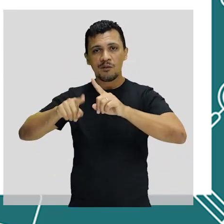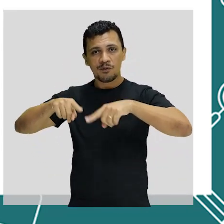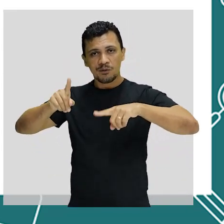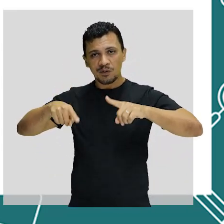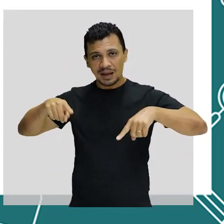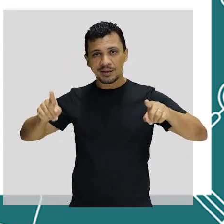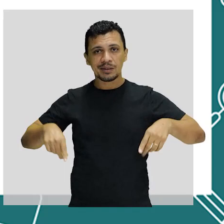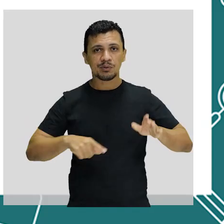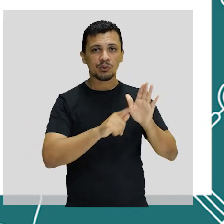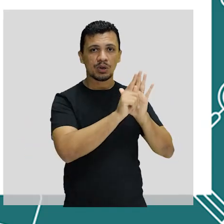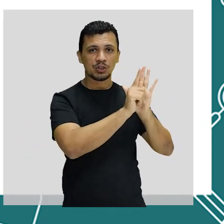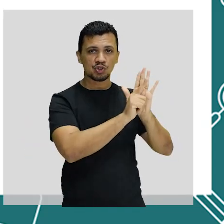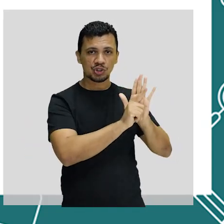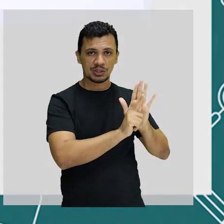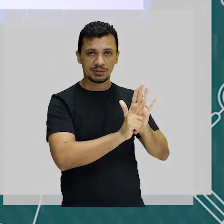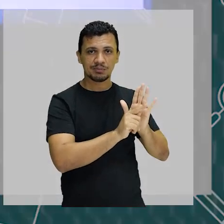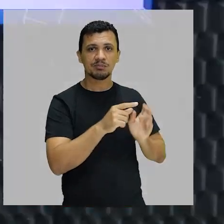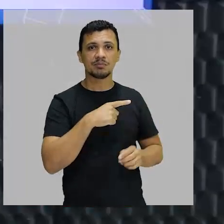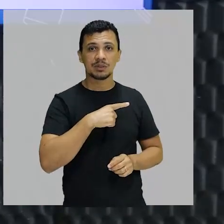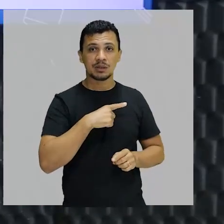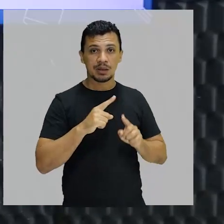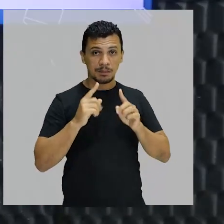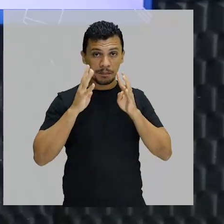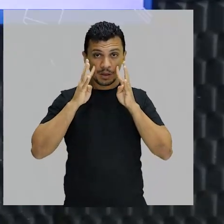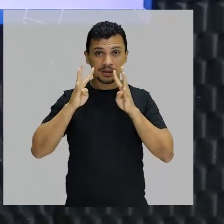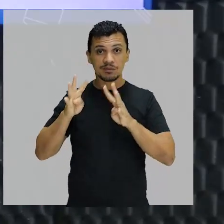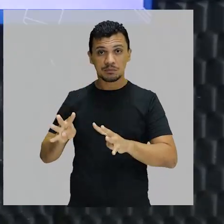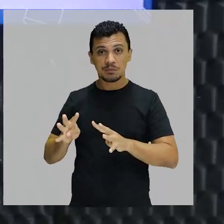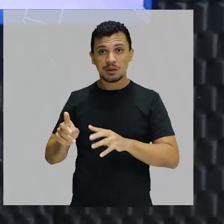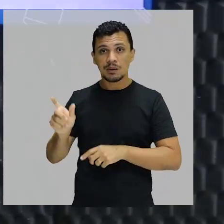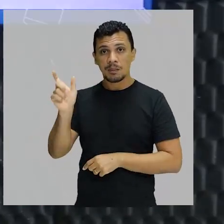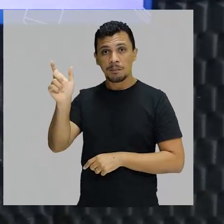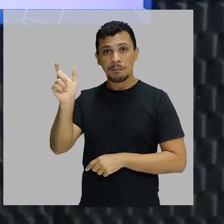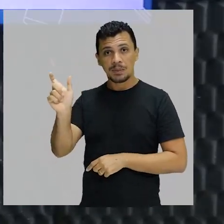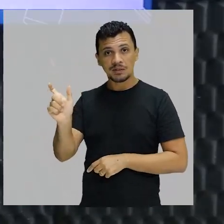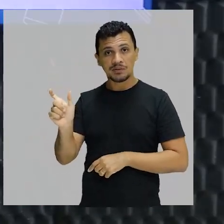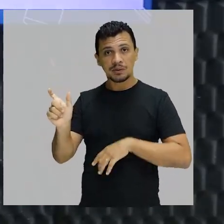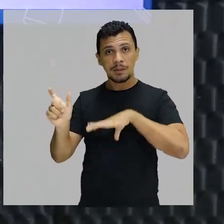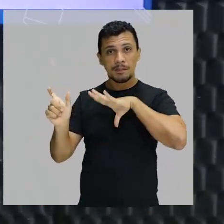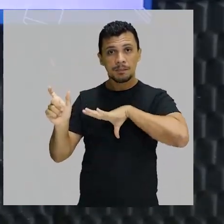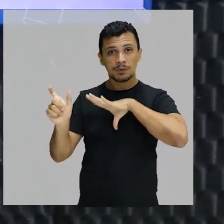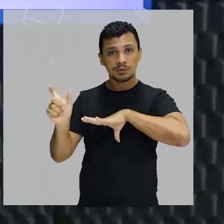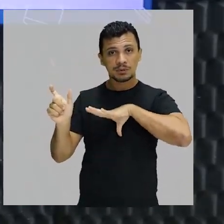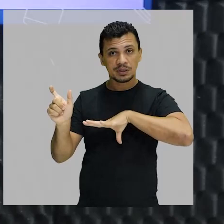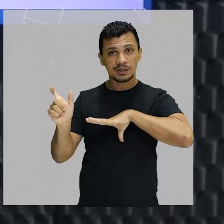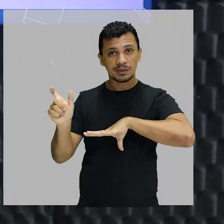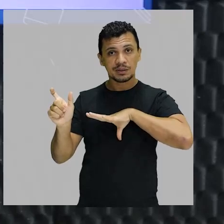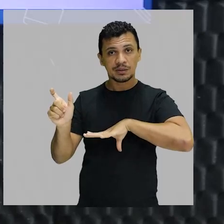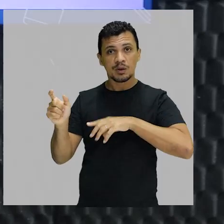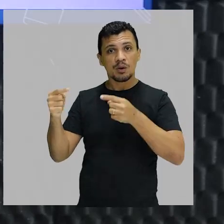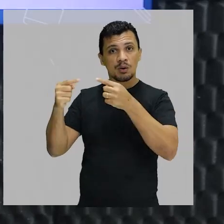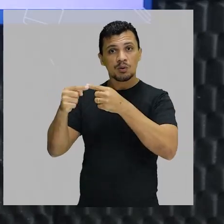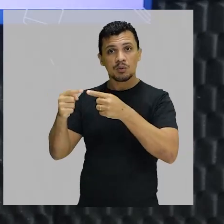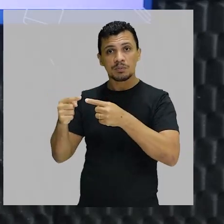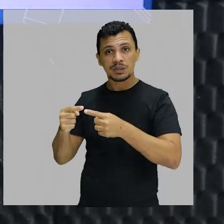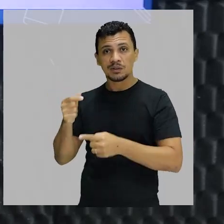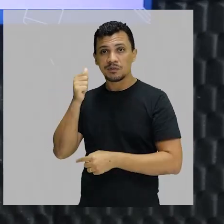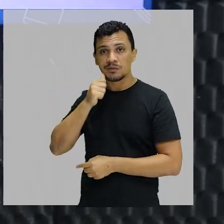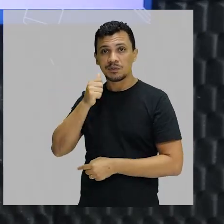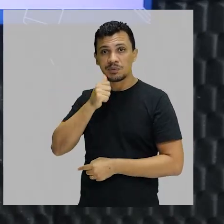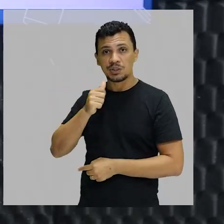gênero. Então, no entanto, fique atento, pois muitas palavras em português, consideradas femininas